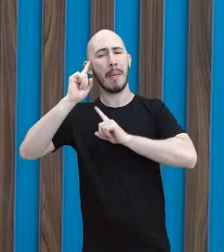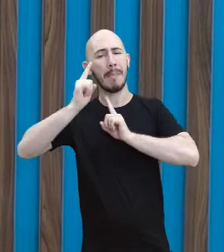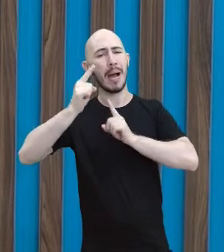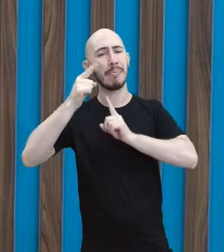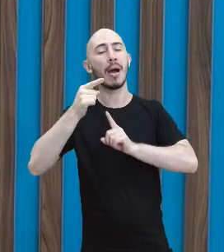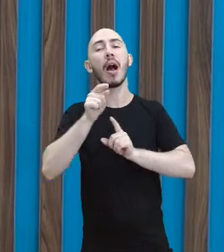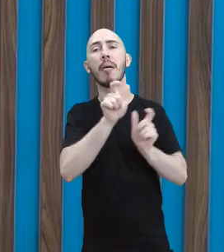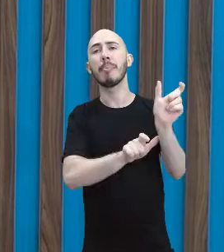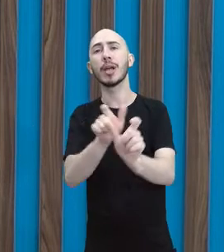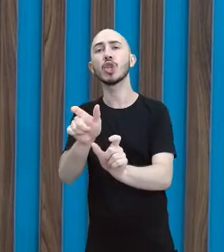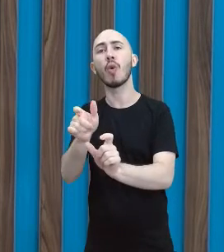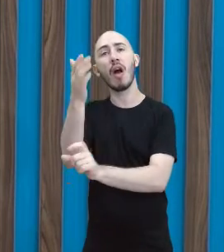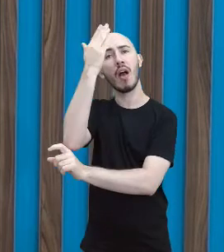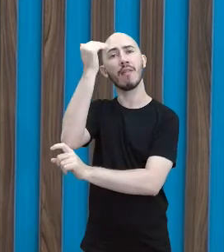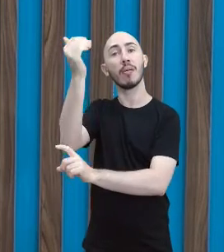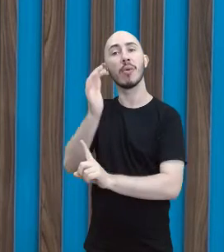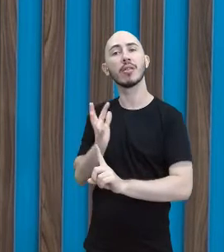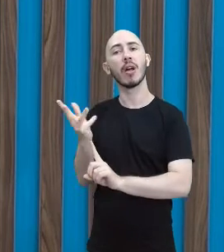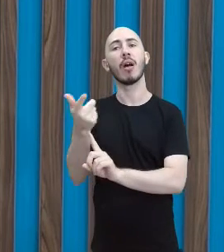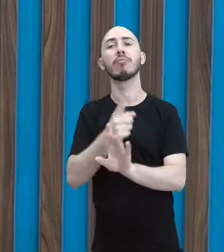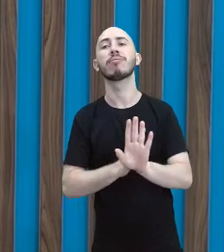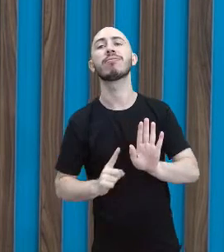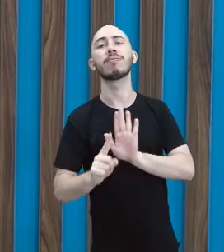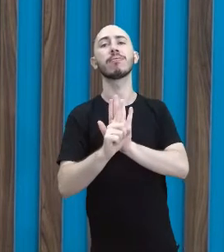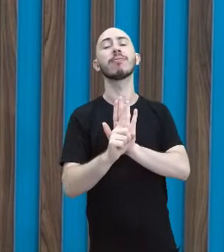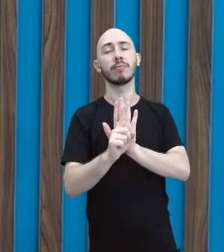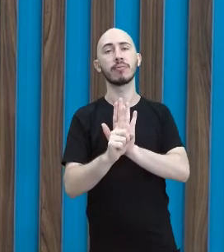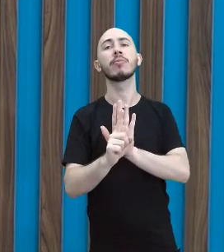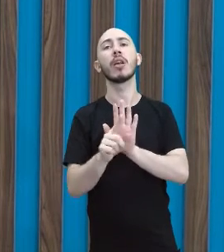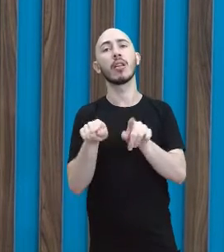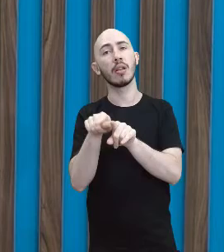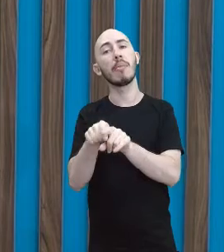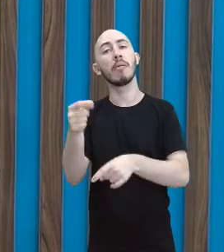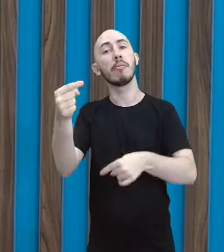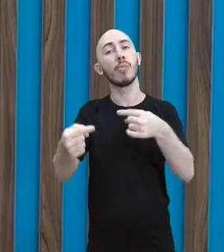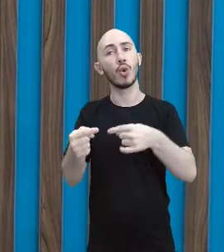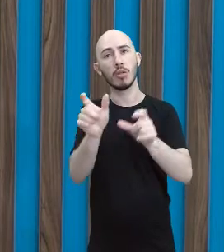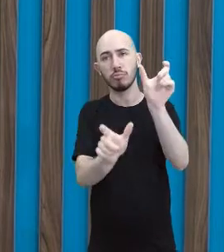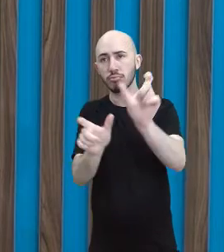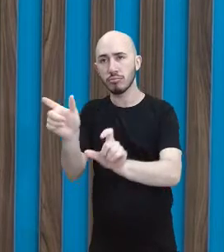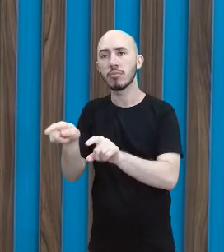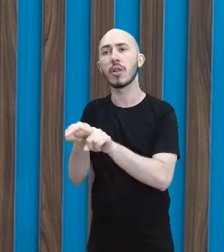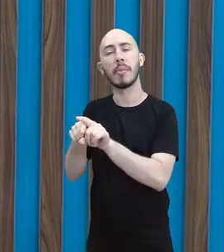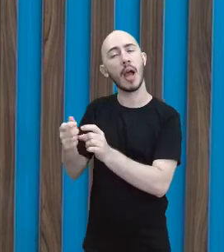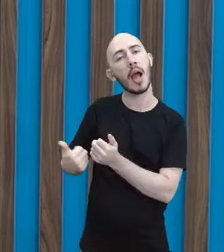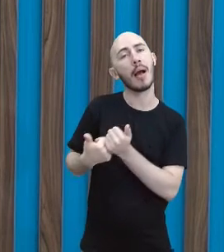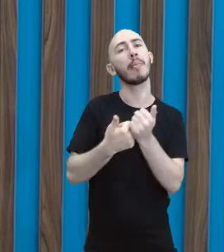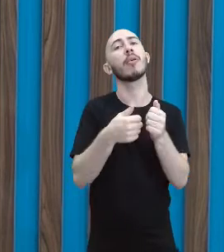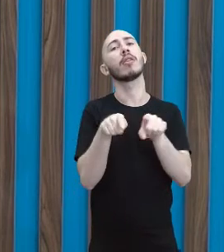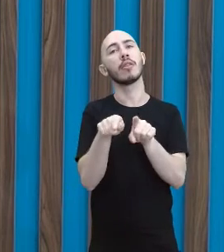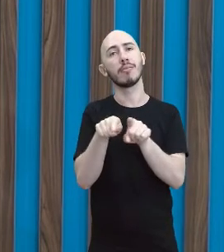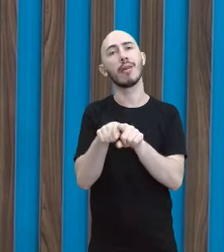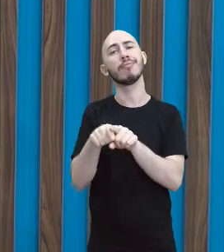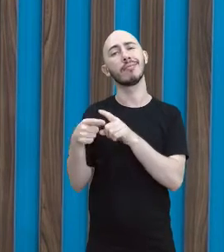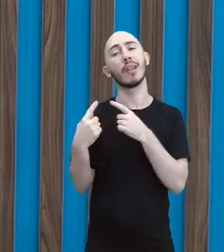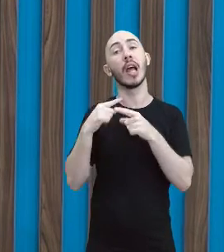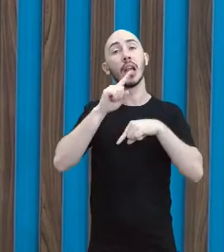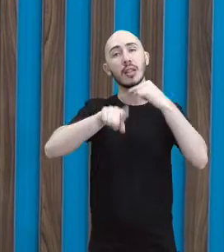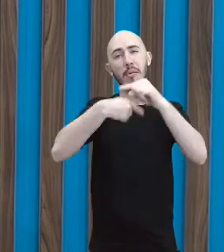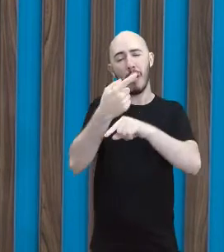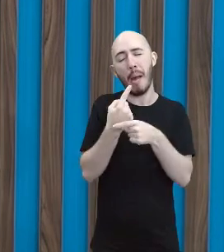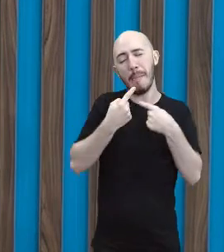né, contra pessoas que estavam na mídia, né, até mesmo contra políticos que apoiaram inclusive o regime, né, mas que depois